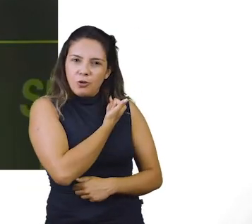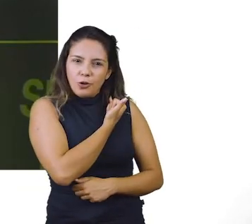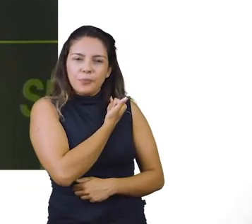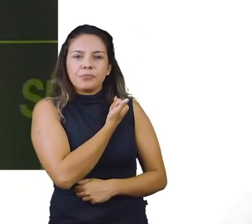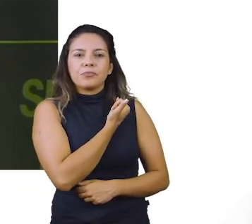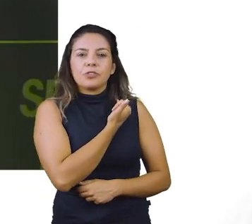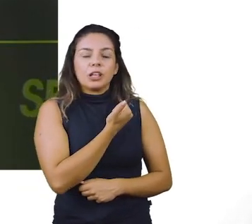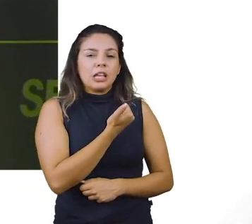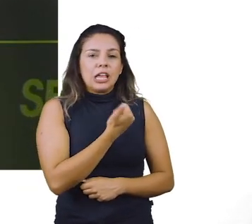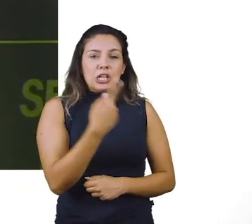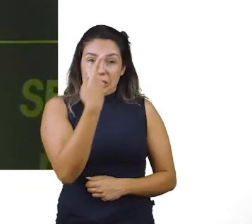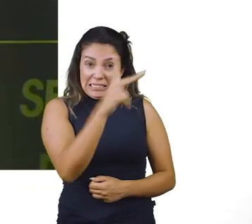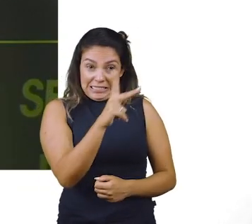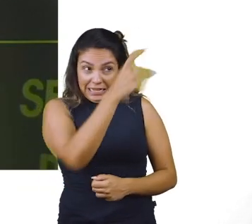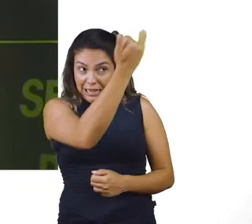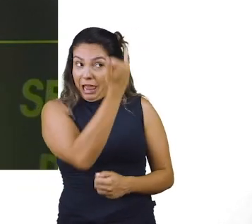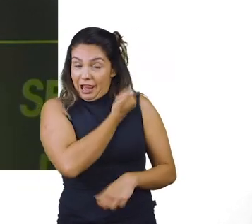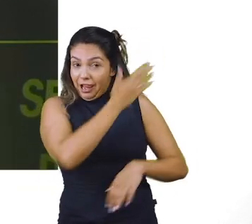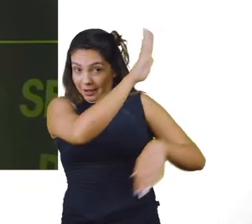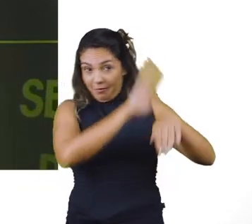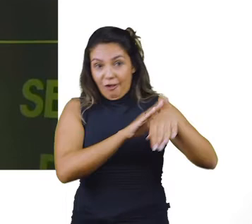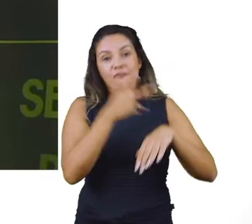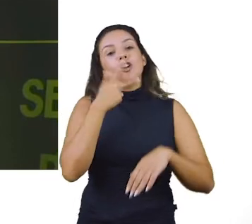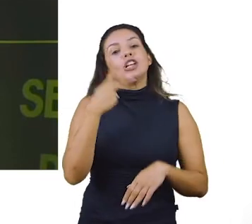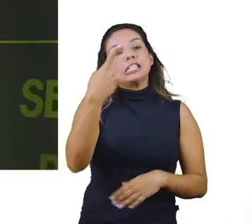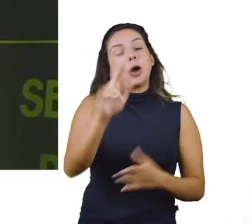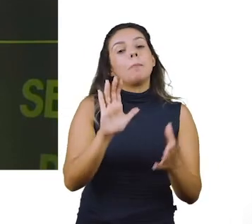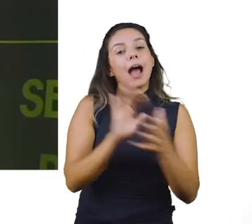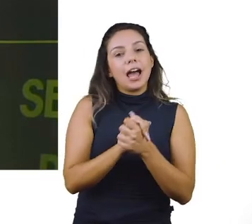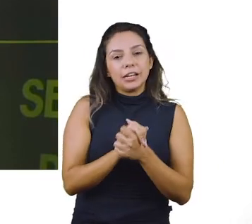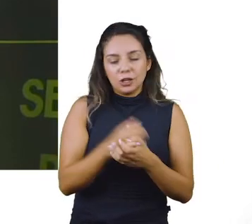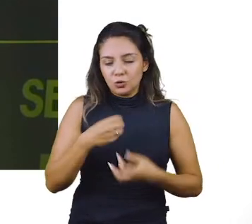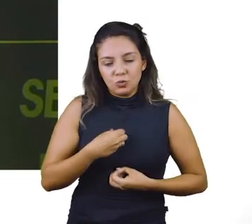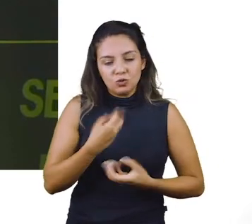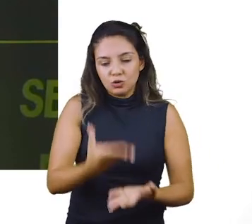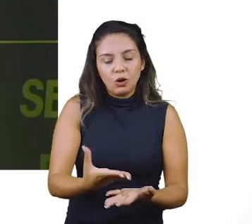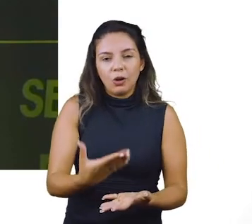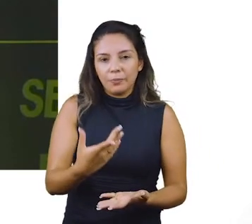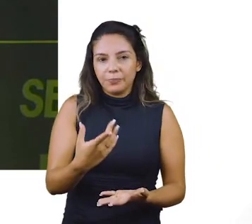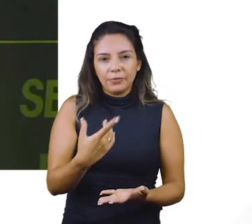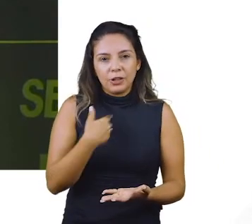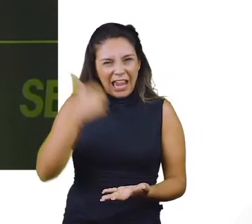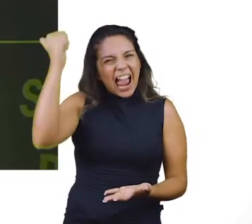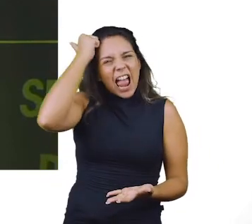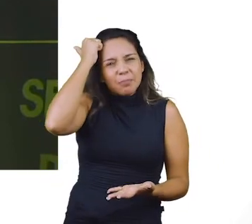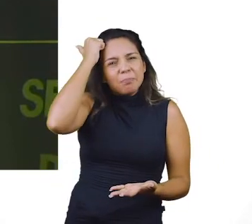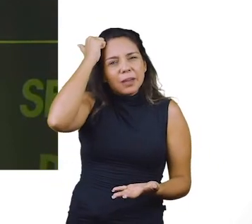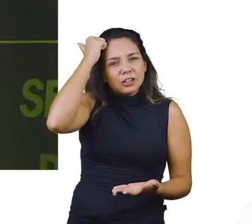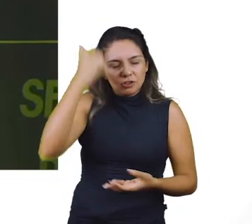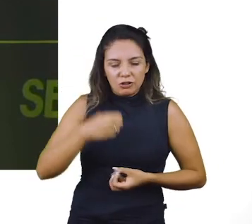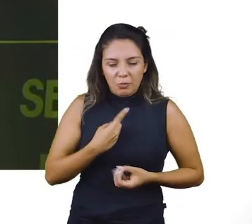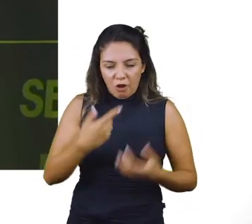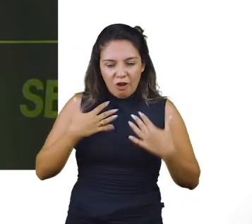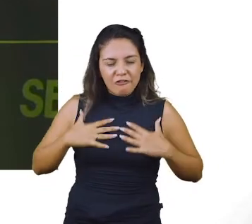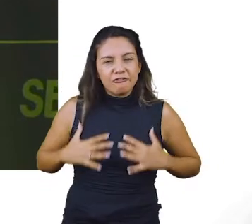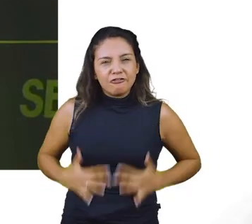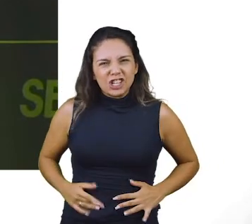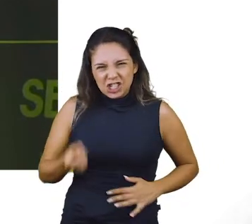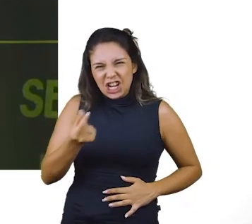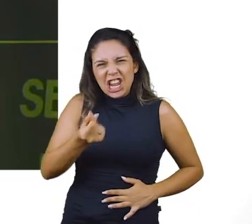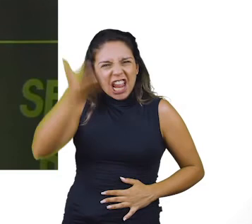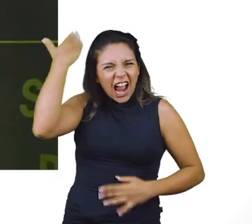dou vosso marido, que eu não sei por onde ele anda, mas te dou esse vestido, última peça de luxo que guardei